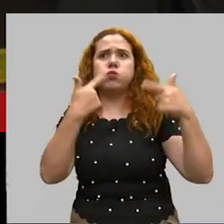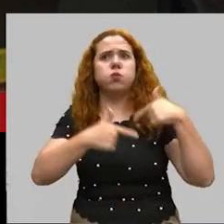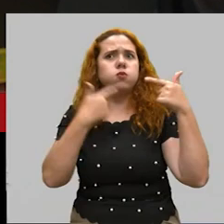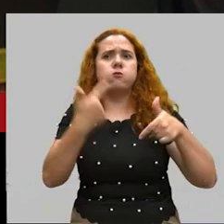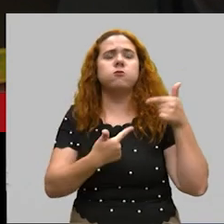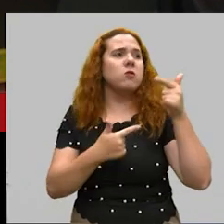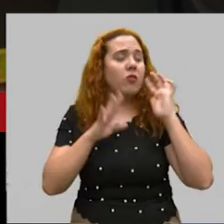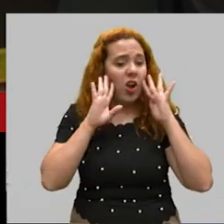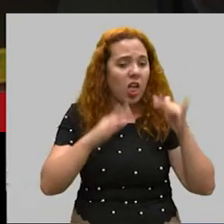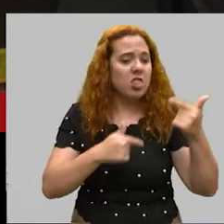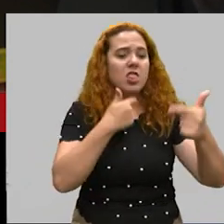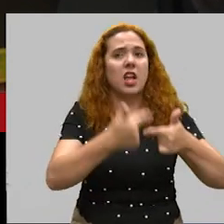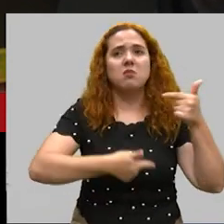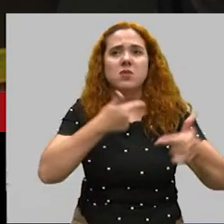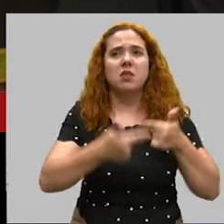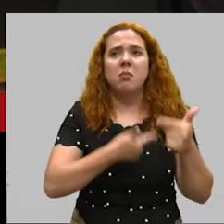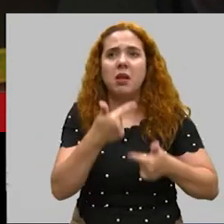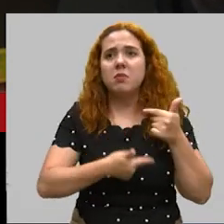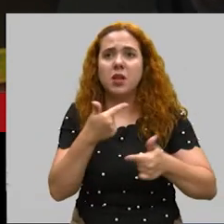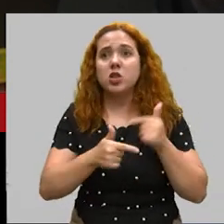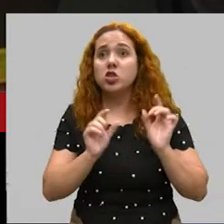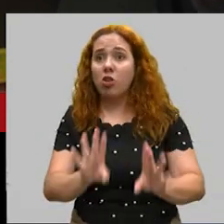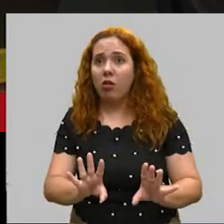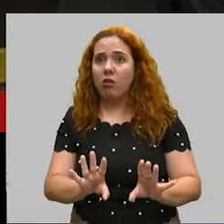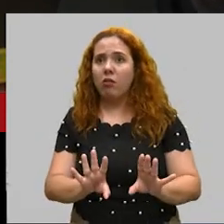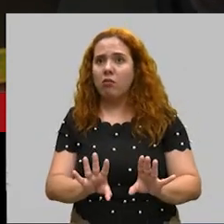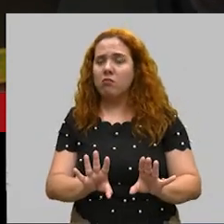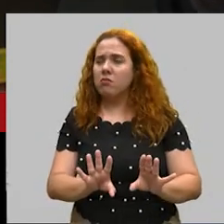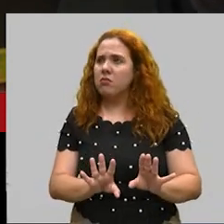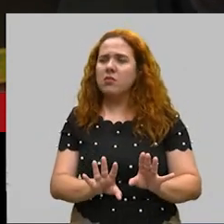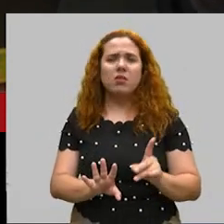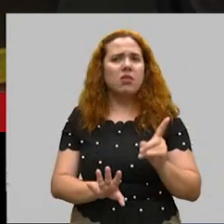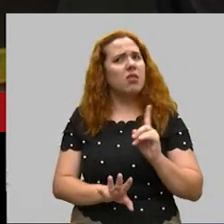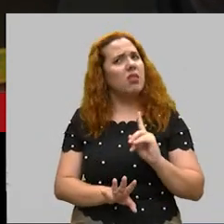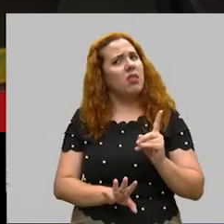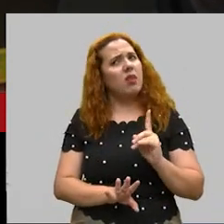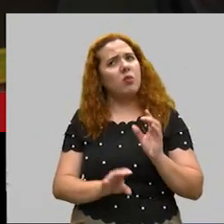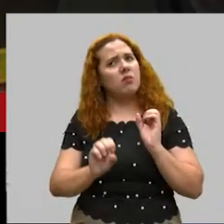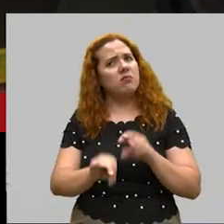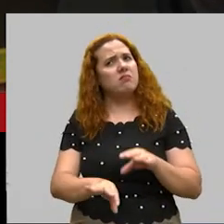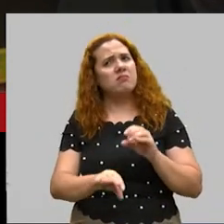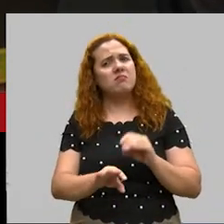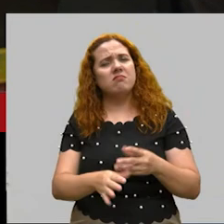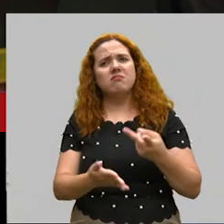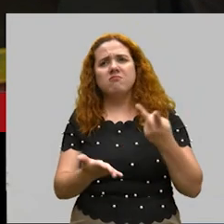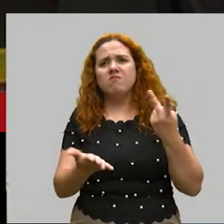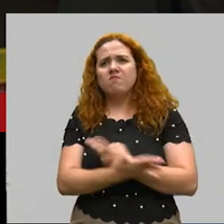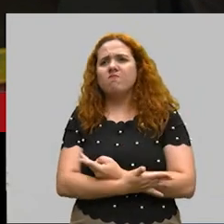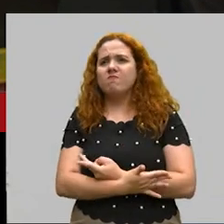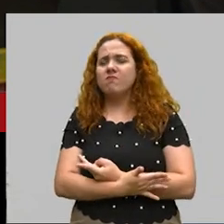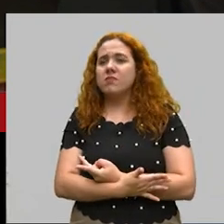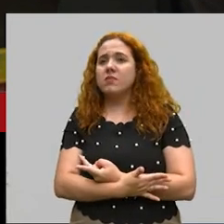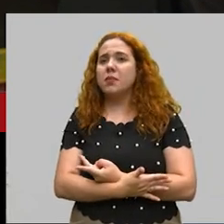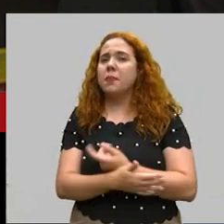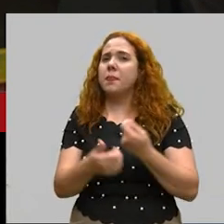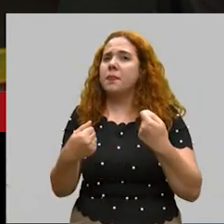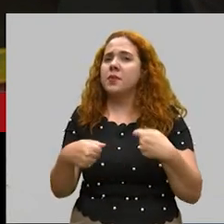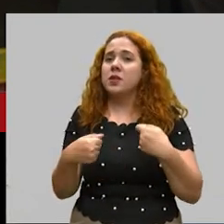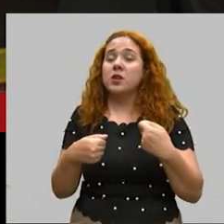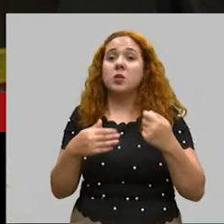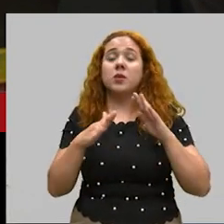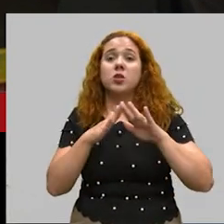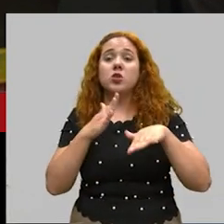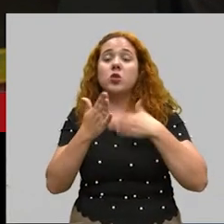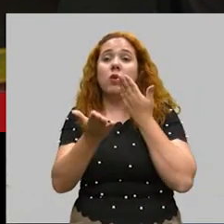trabalho não é uma educação integral e a gente tá falando aqui de um modelo de escola que